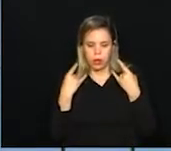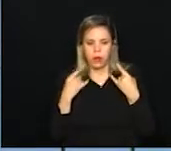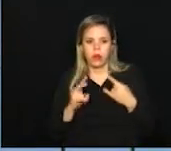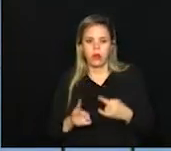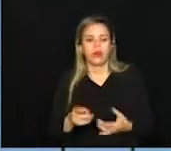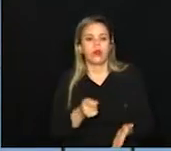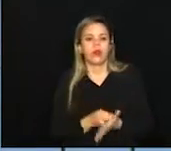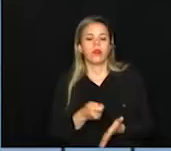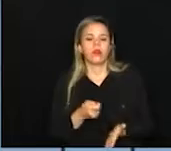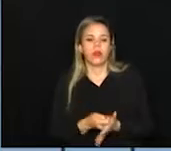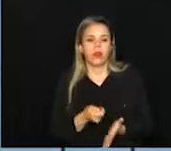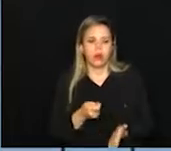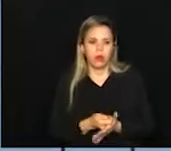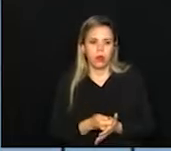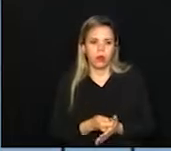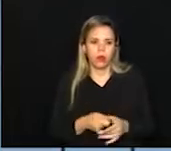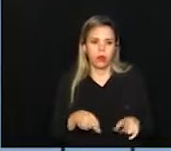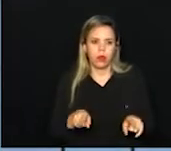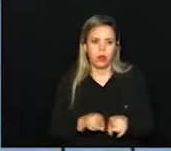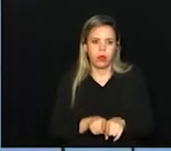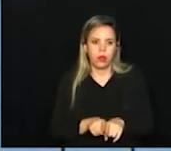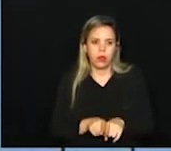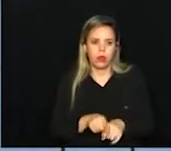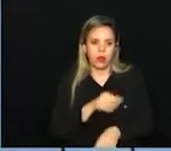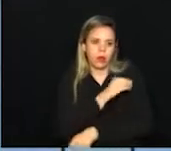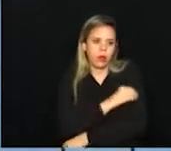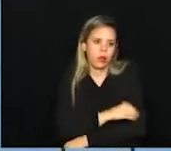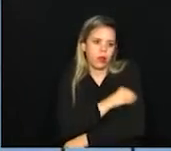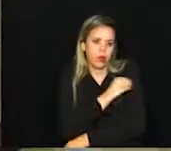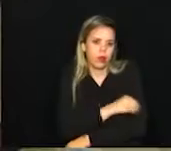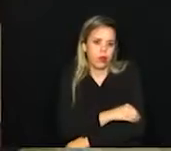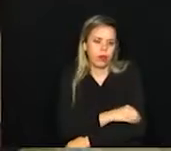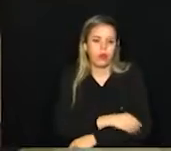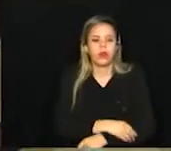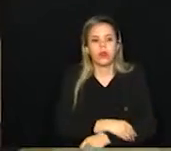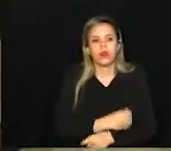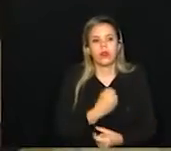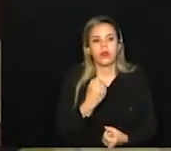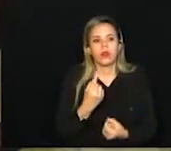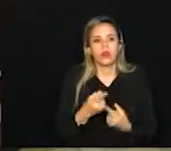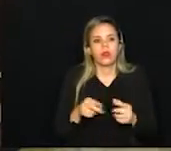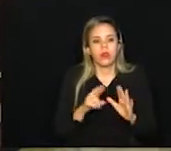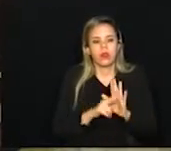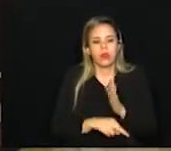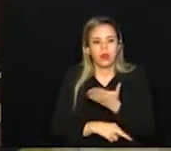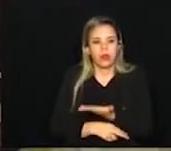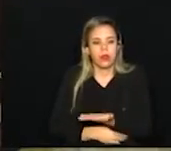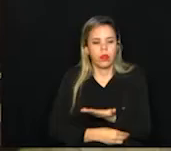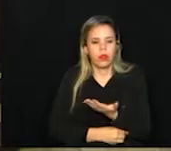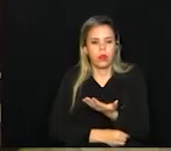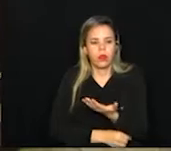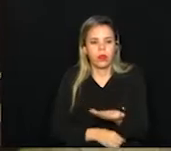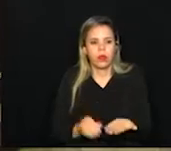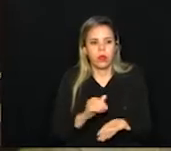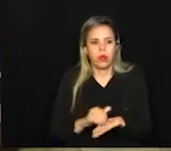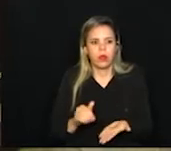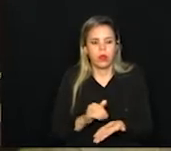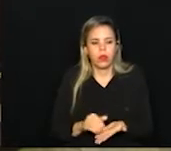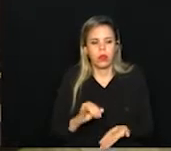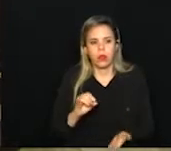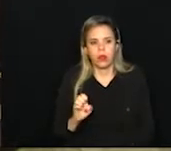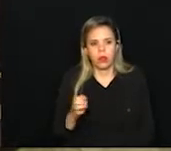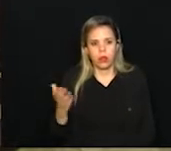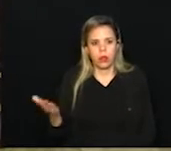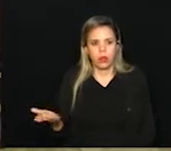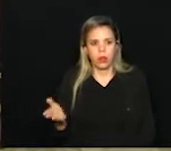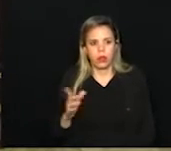sendo obrigatório, também o uso de álcool gel. E alguns desses protocolos, o secretário José Jorge